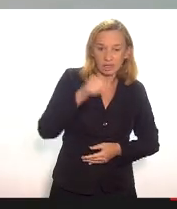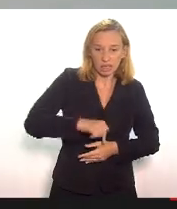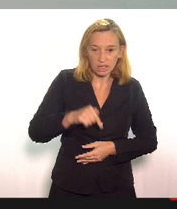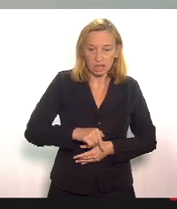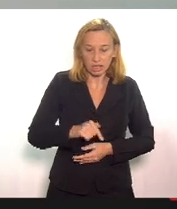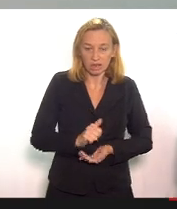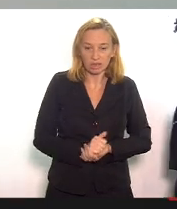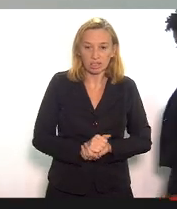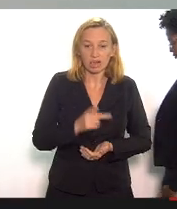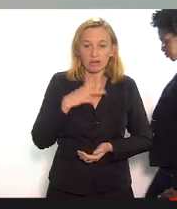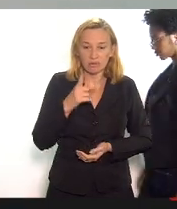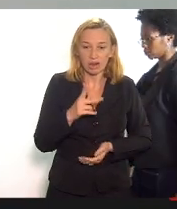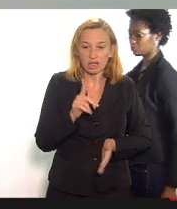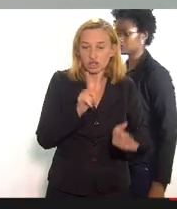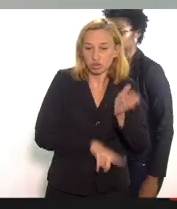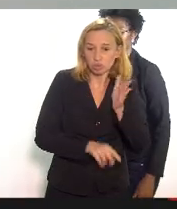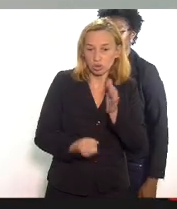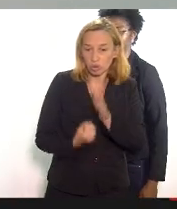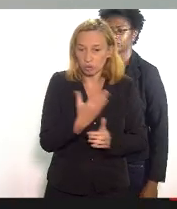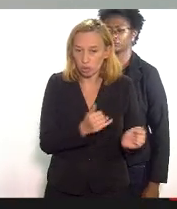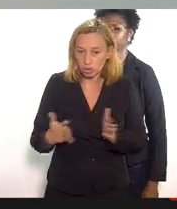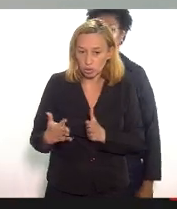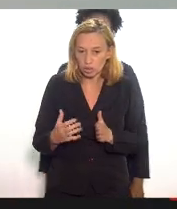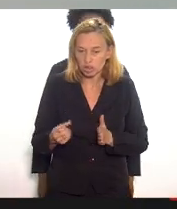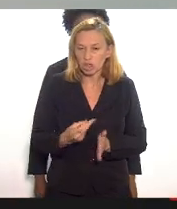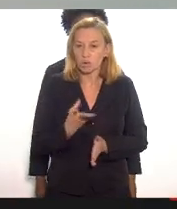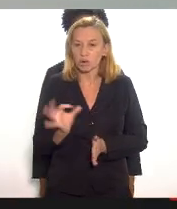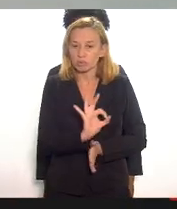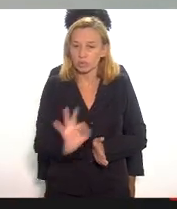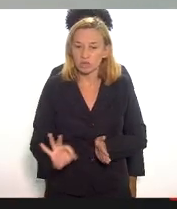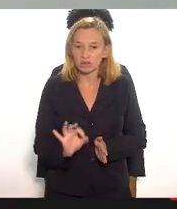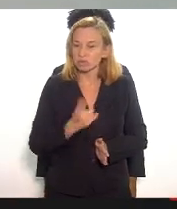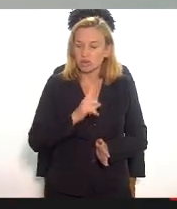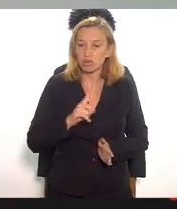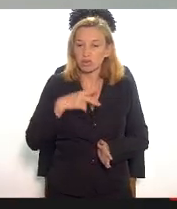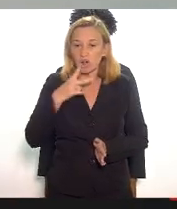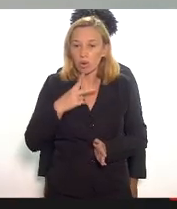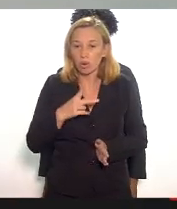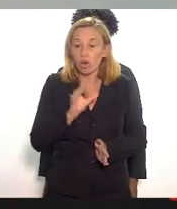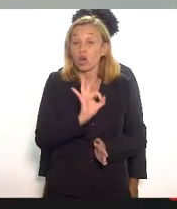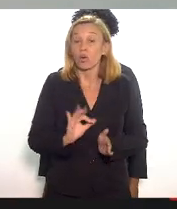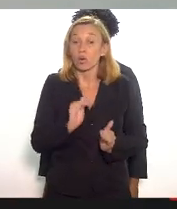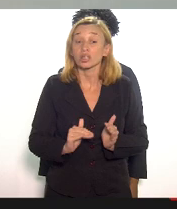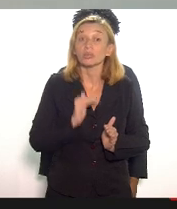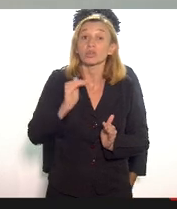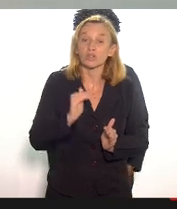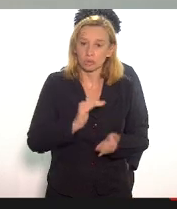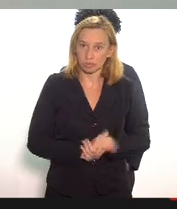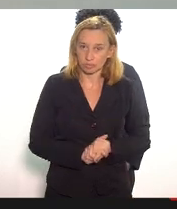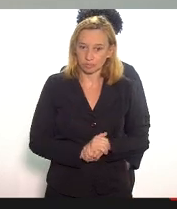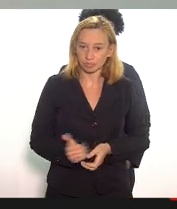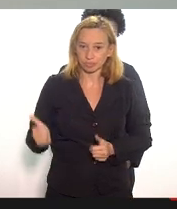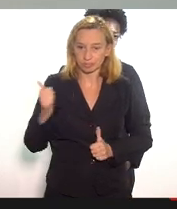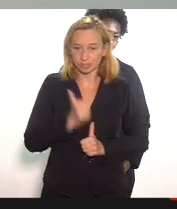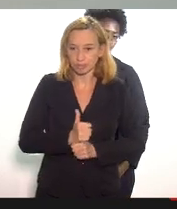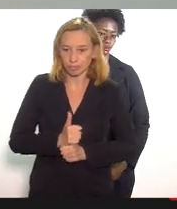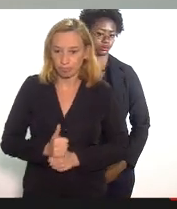embora eles tenham falado que caiu a produção em não sei quantos por cento, não falou em quanto se aumentou as deduções. Quantos por cento se aumentaram as